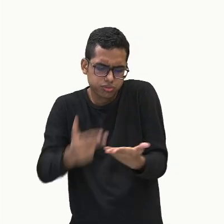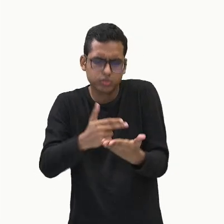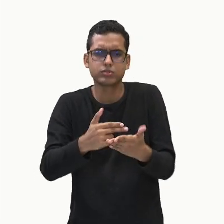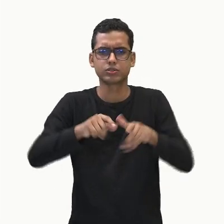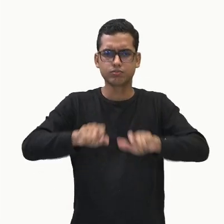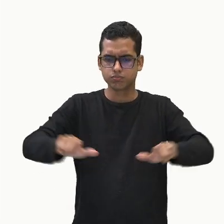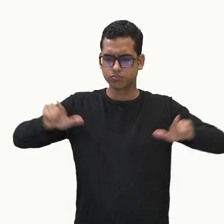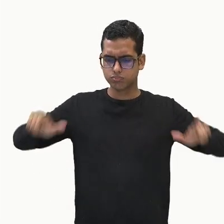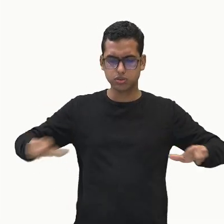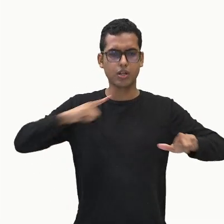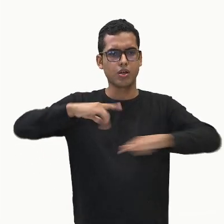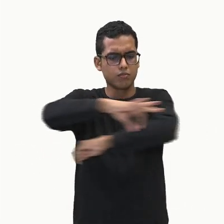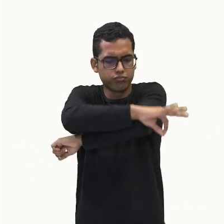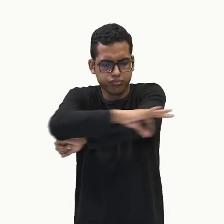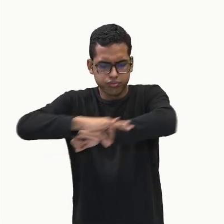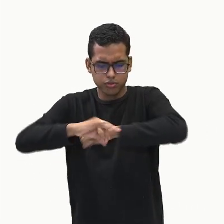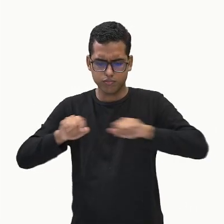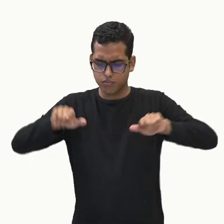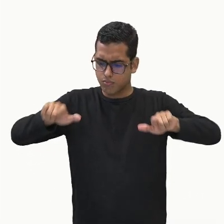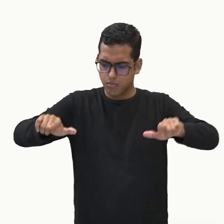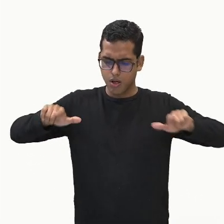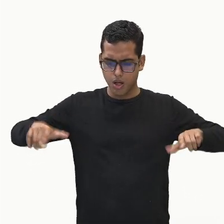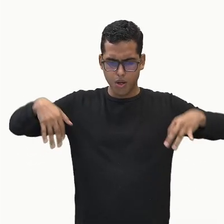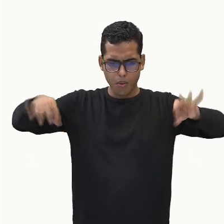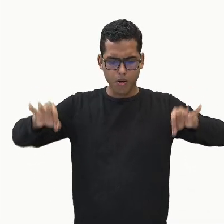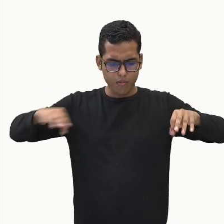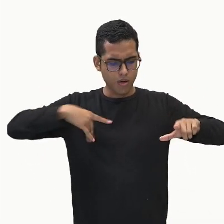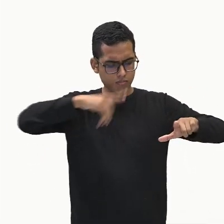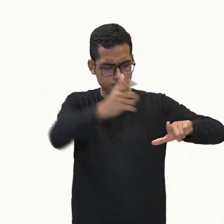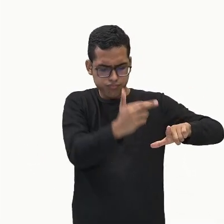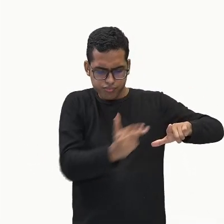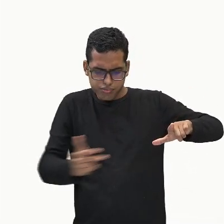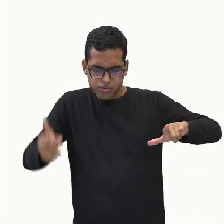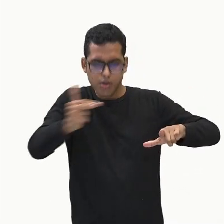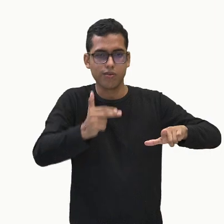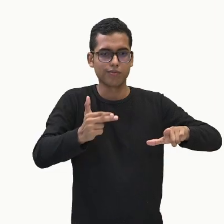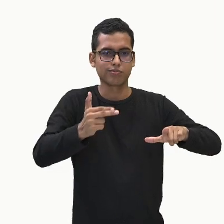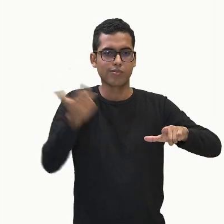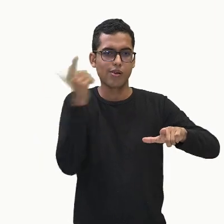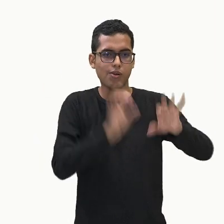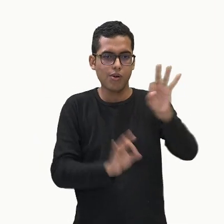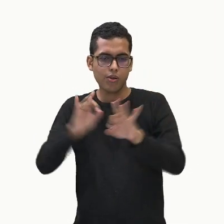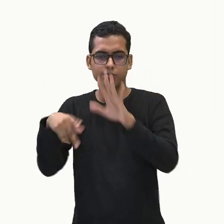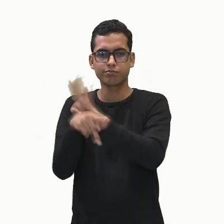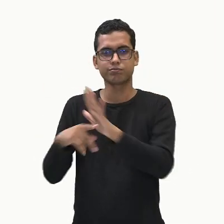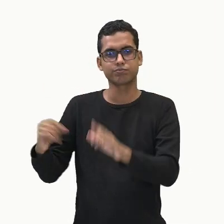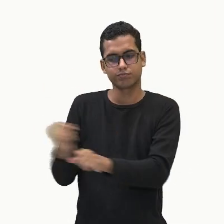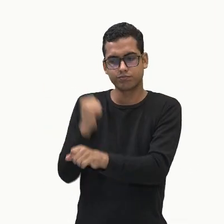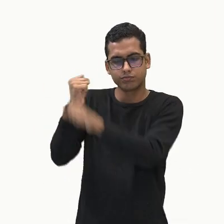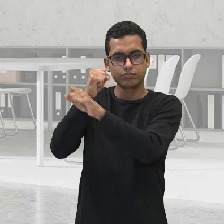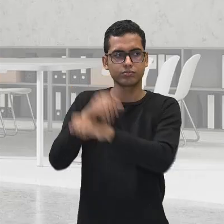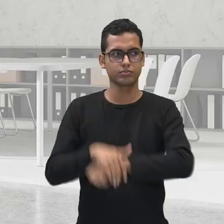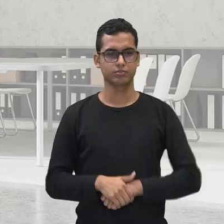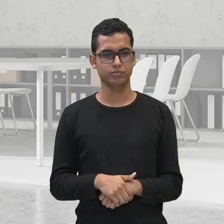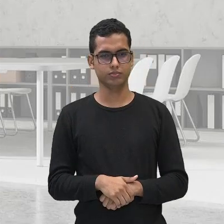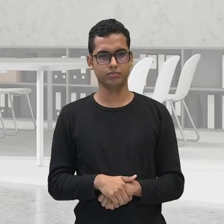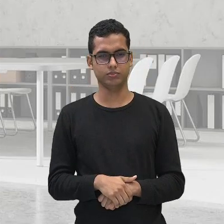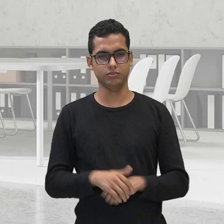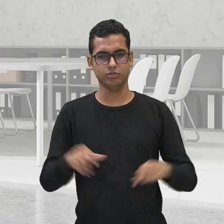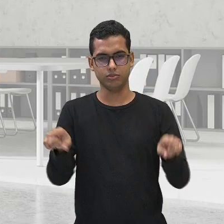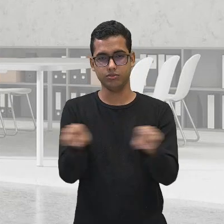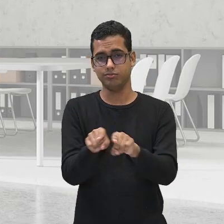o arquiteto também para organizar essa obra. E aí, seguindo, né, as